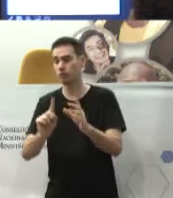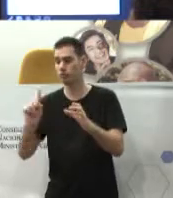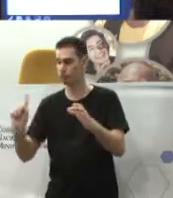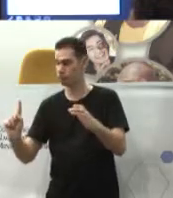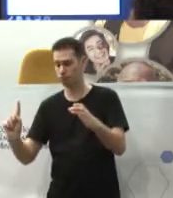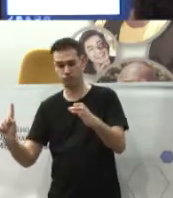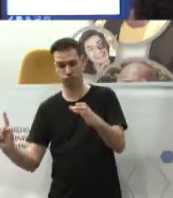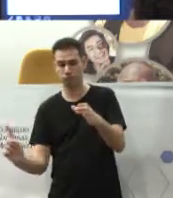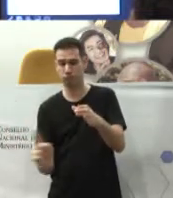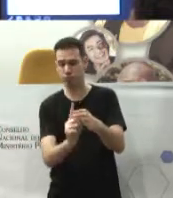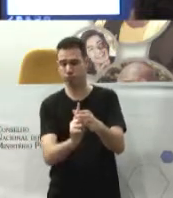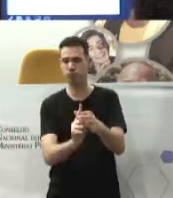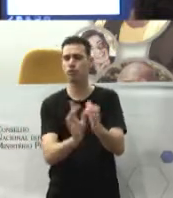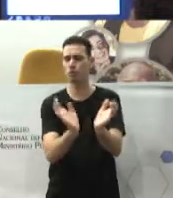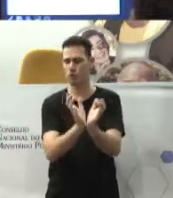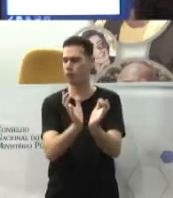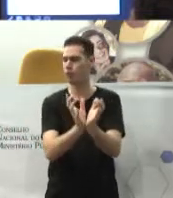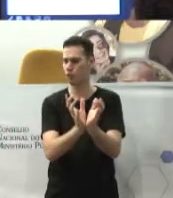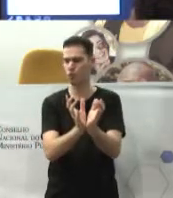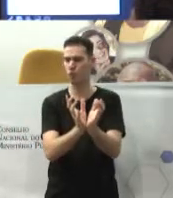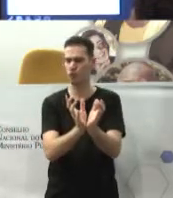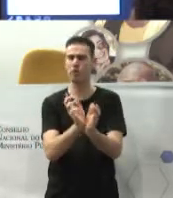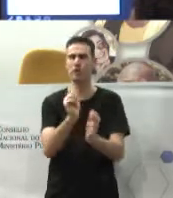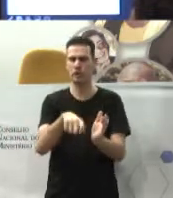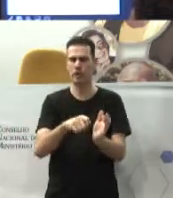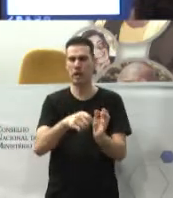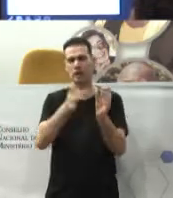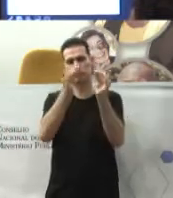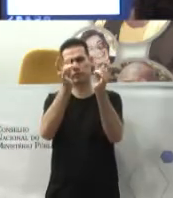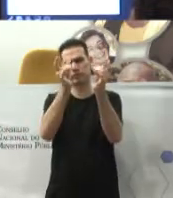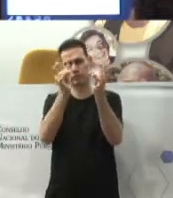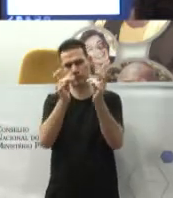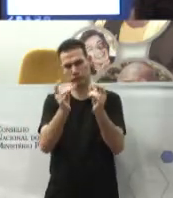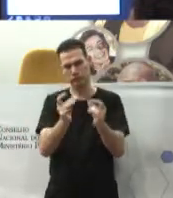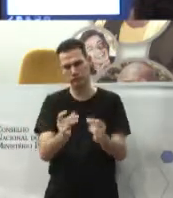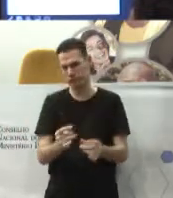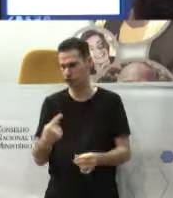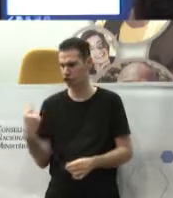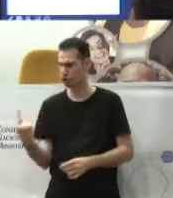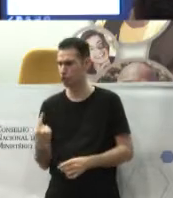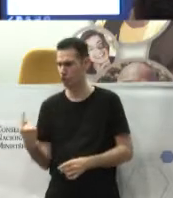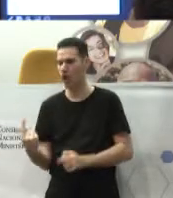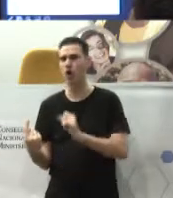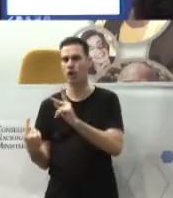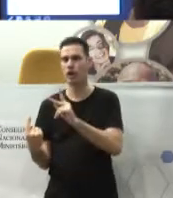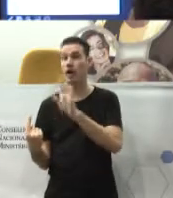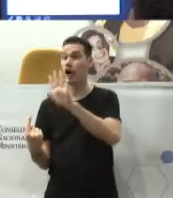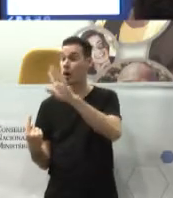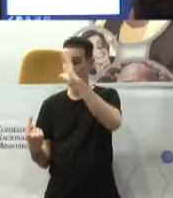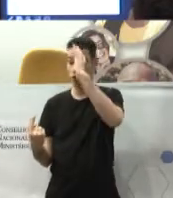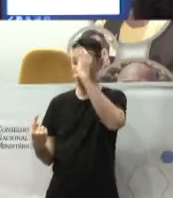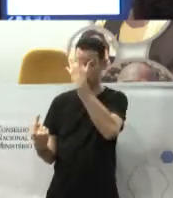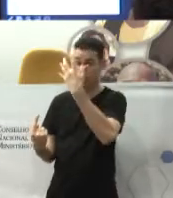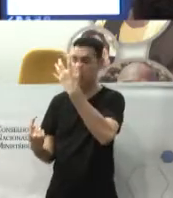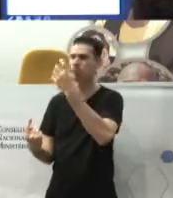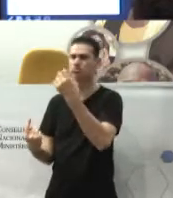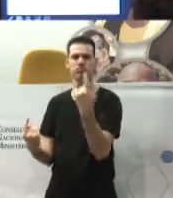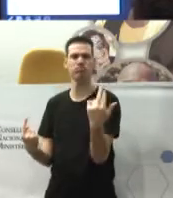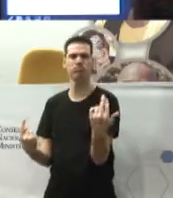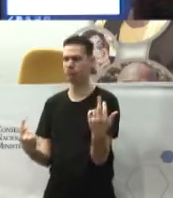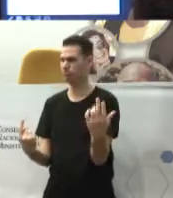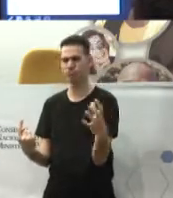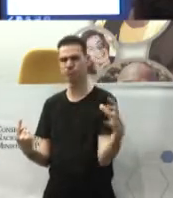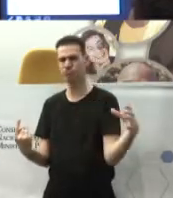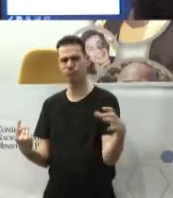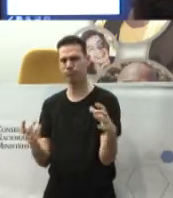ação coletiva, onde eu descrevo o caso individual e peço que a mesma solução seja dada